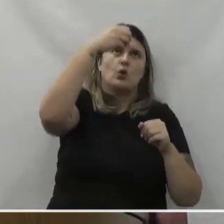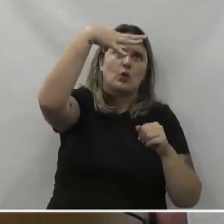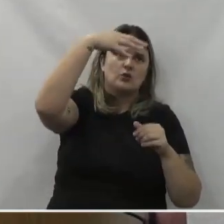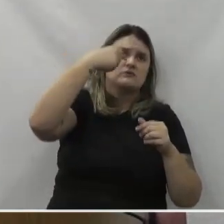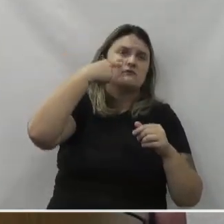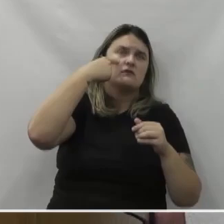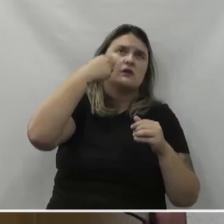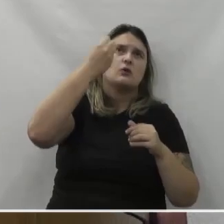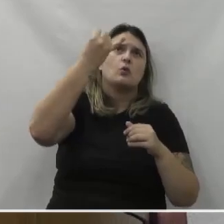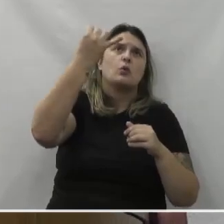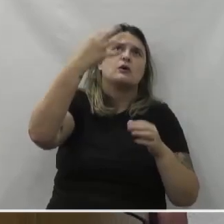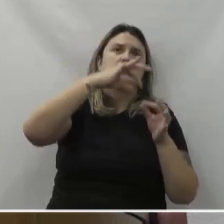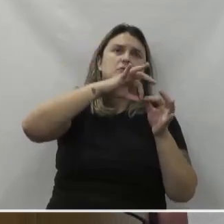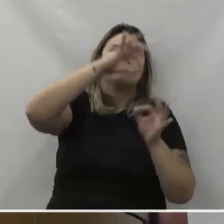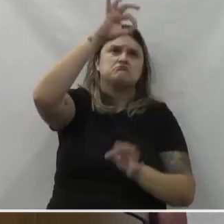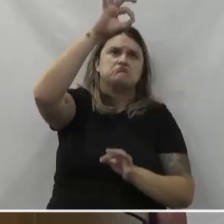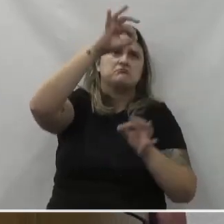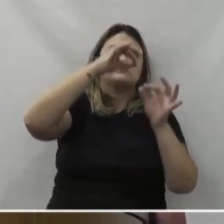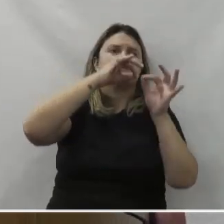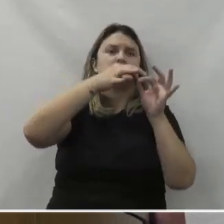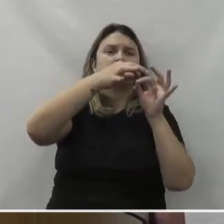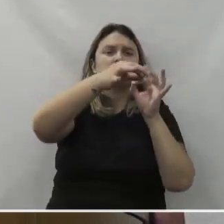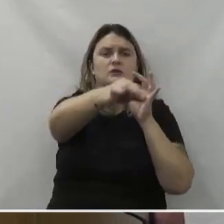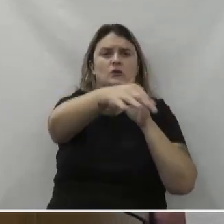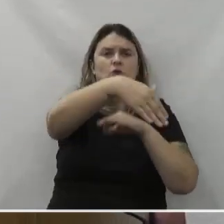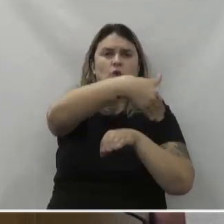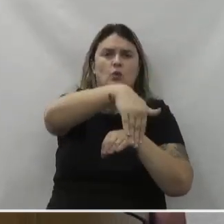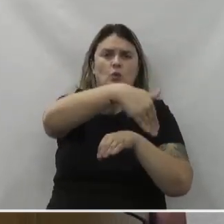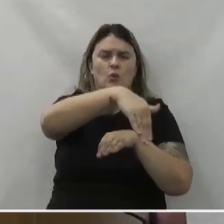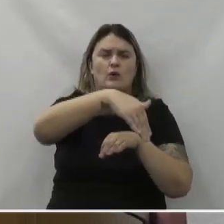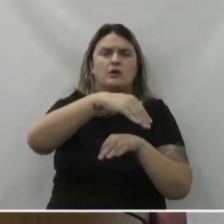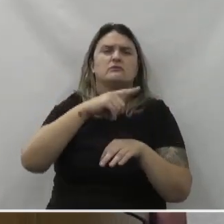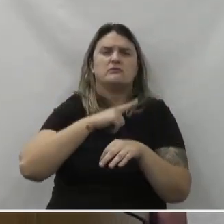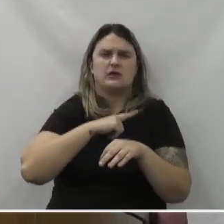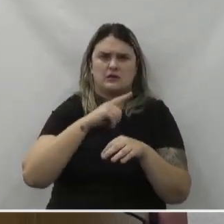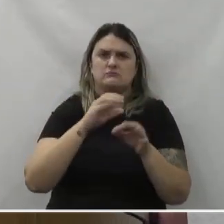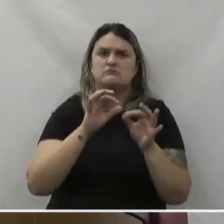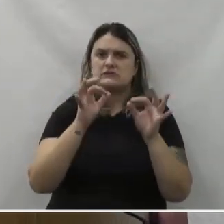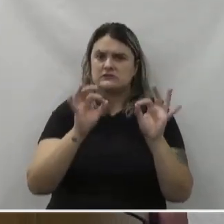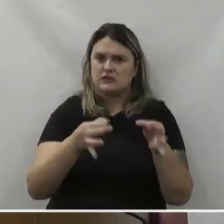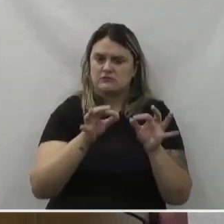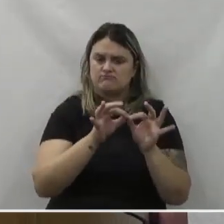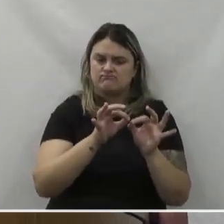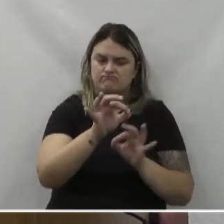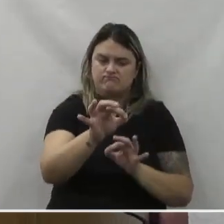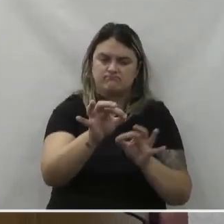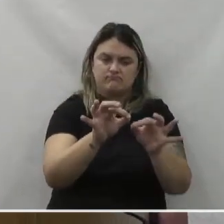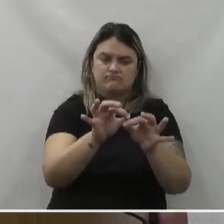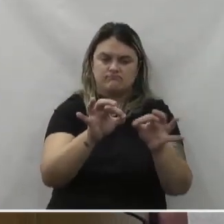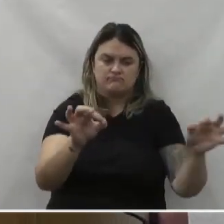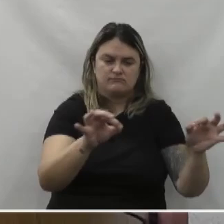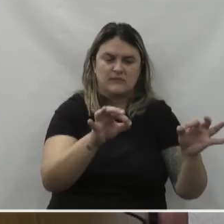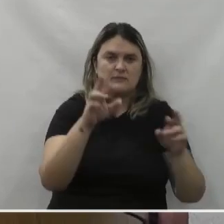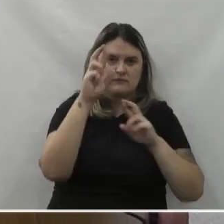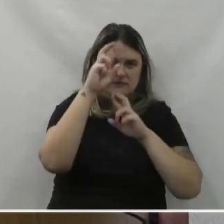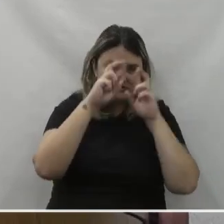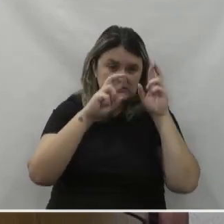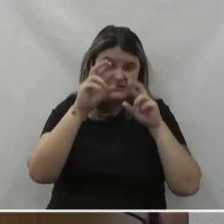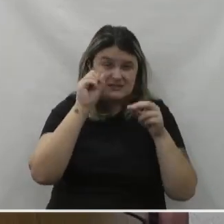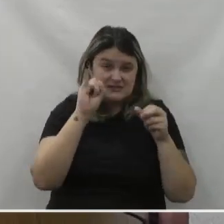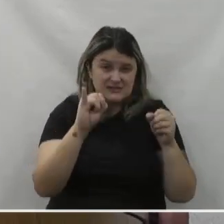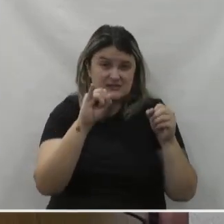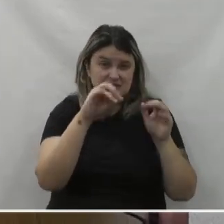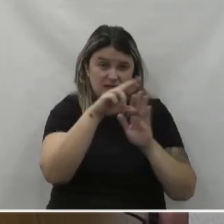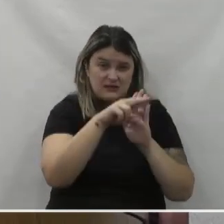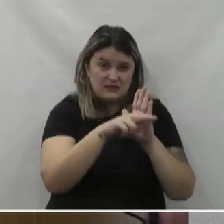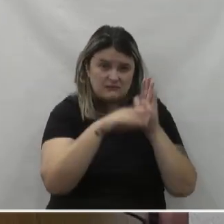tantos lumens, tanto na rua como na calçada. Enfim, essa empresa ajuda na fiscalização do